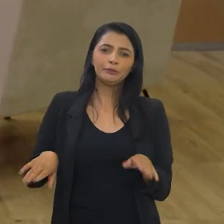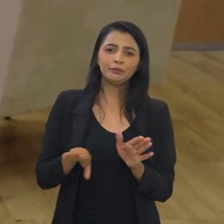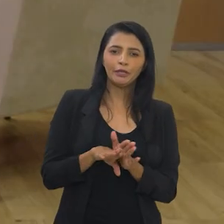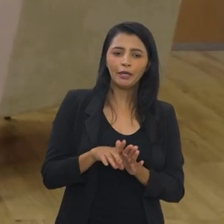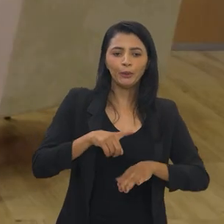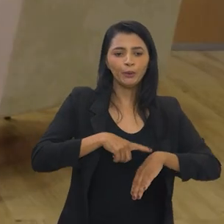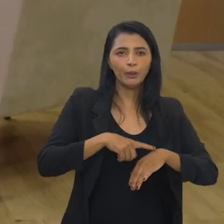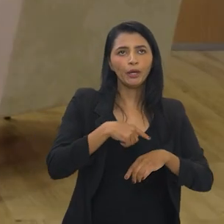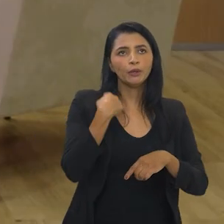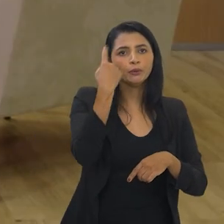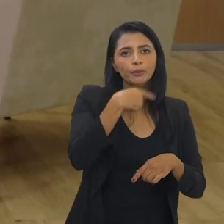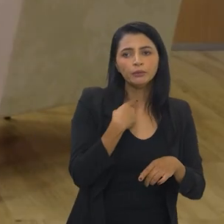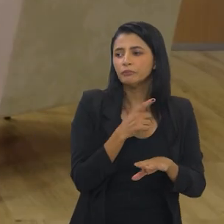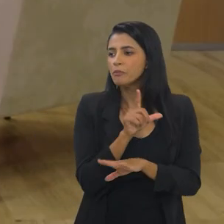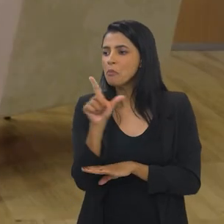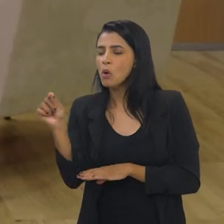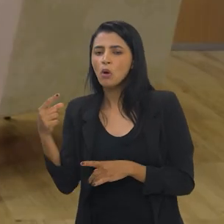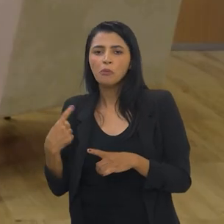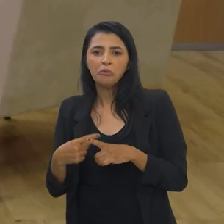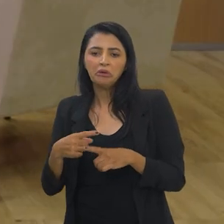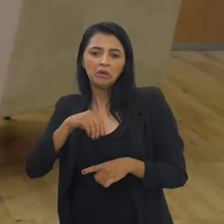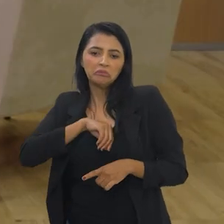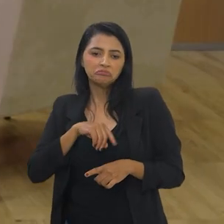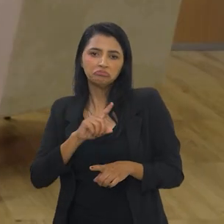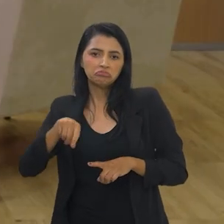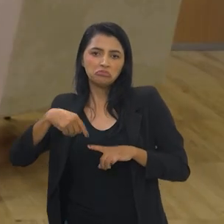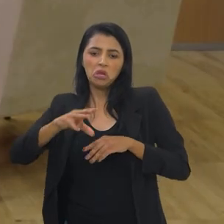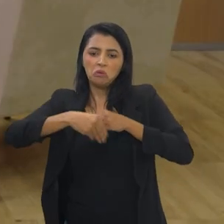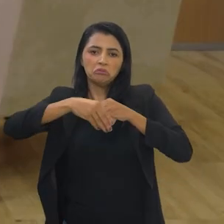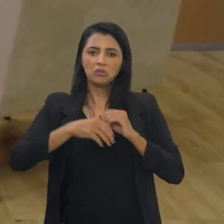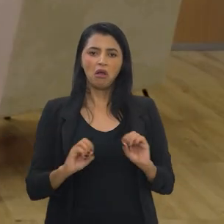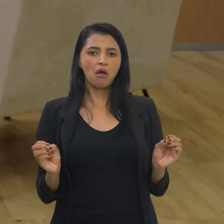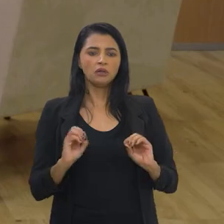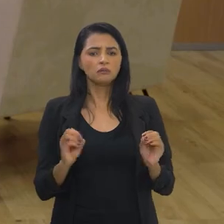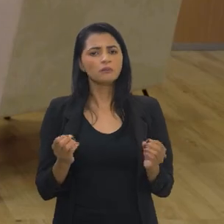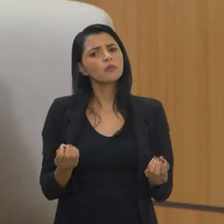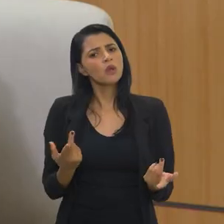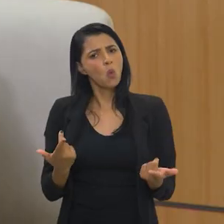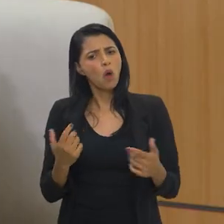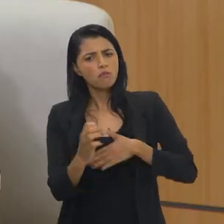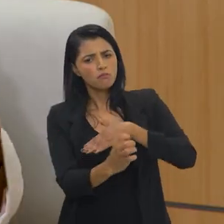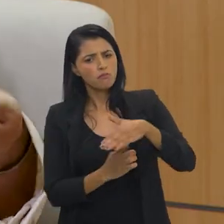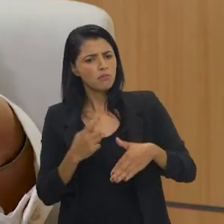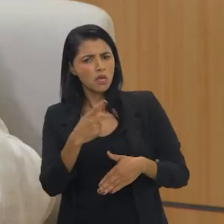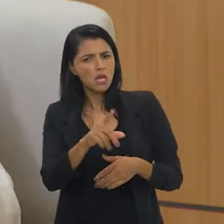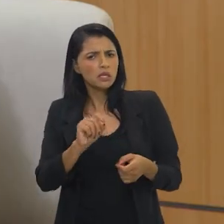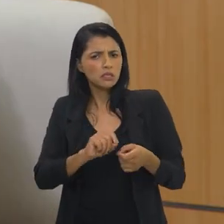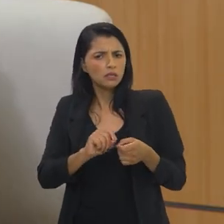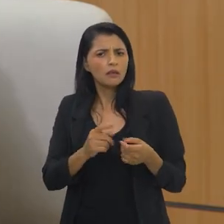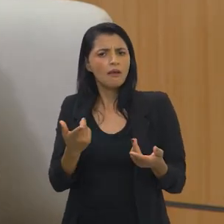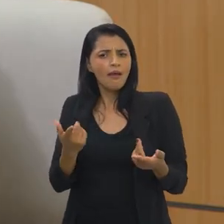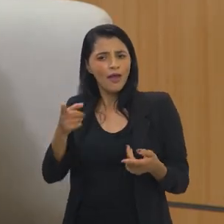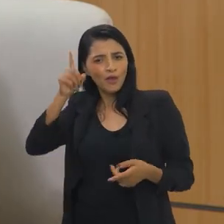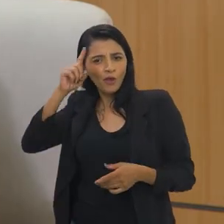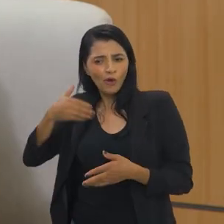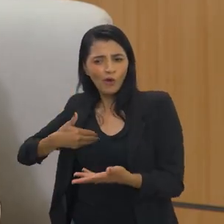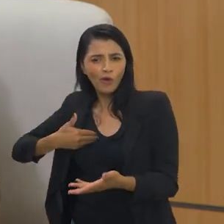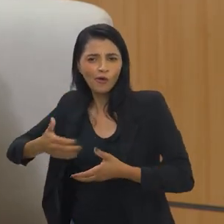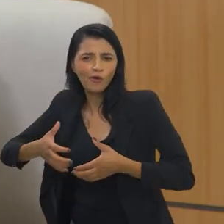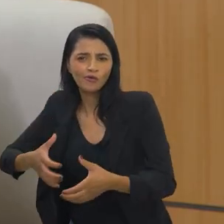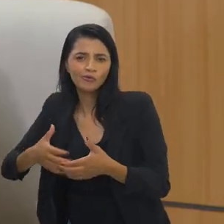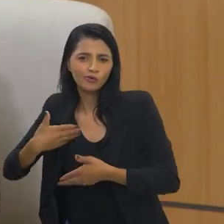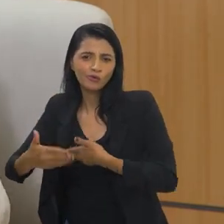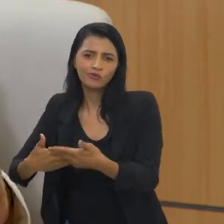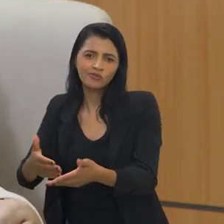sinta aquele que tem que chegar cumprir horário embora porque ganha né é como que se a empresa fizesse